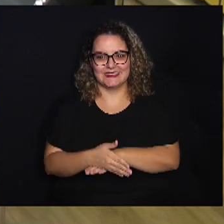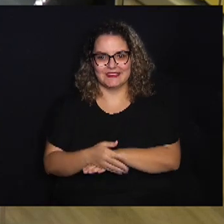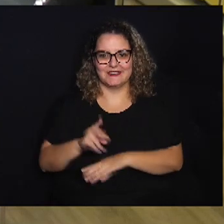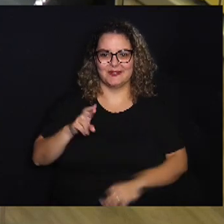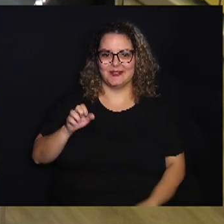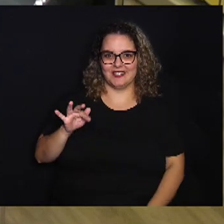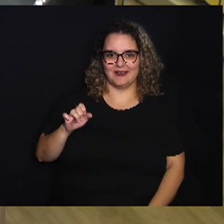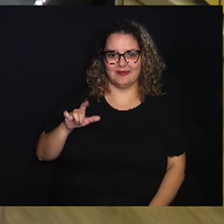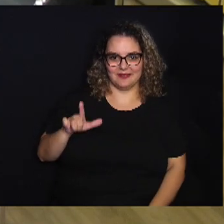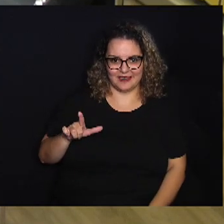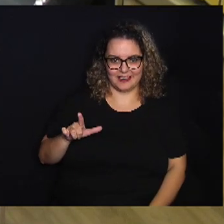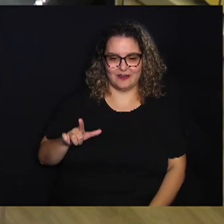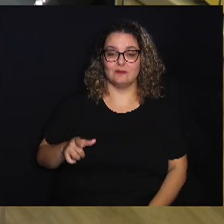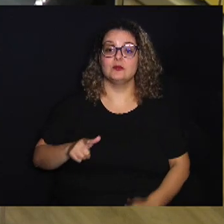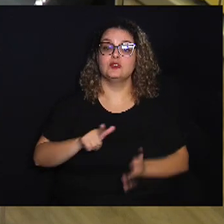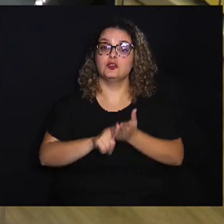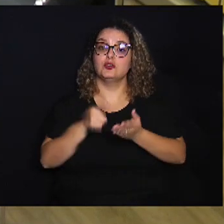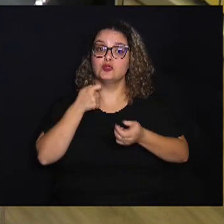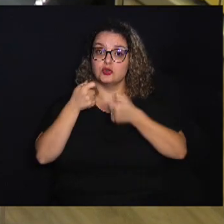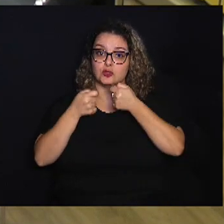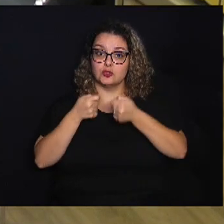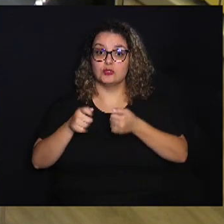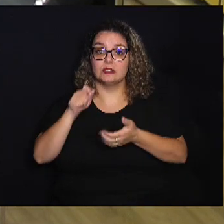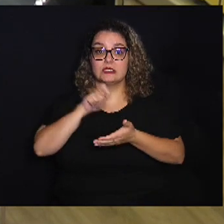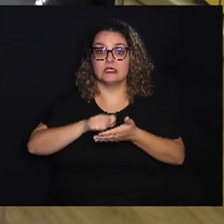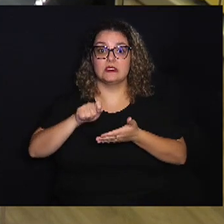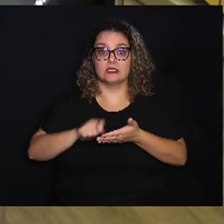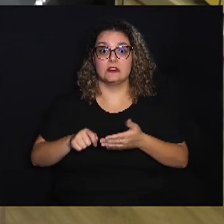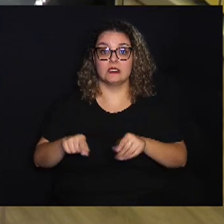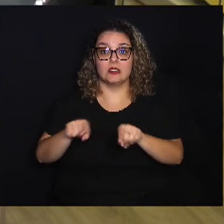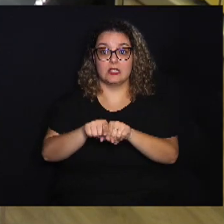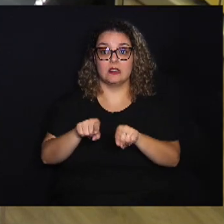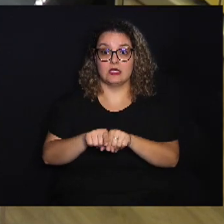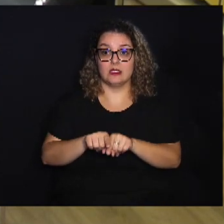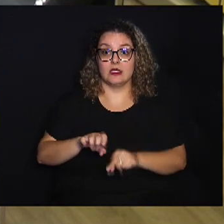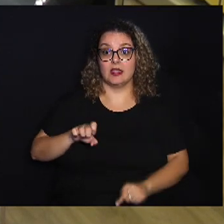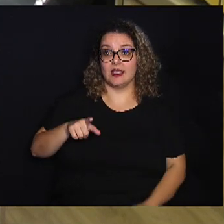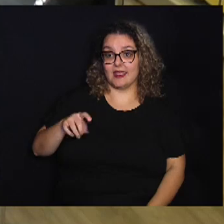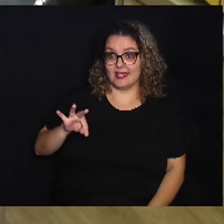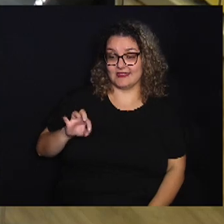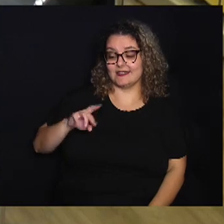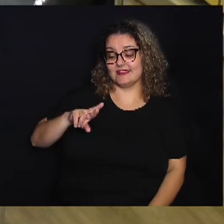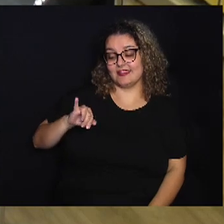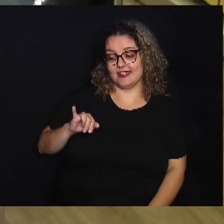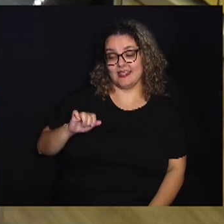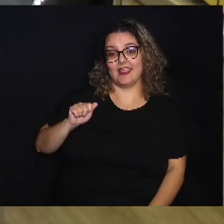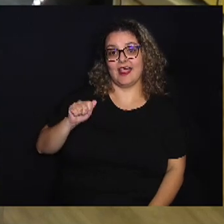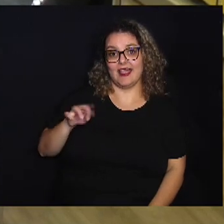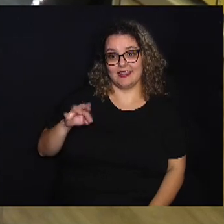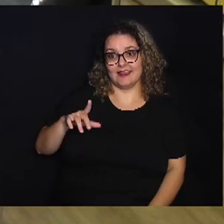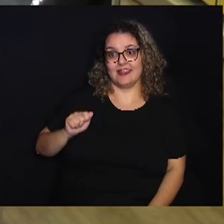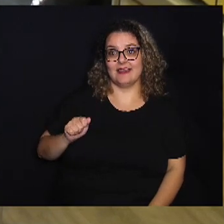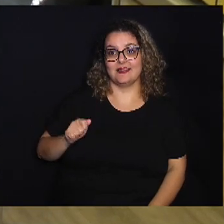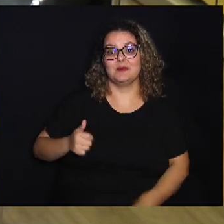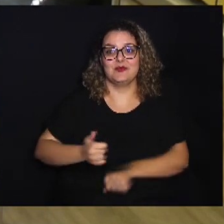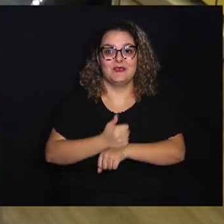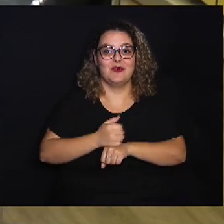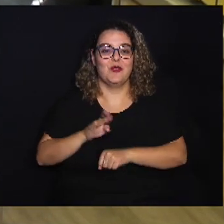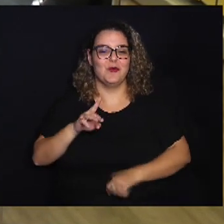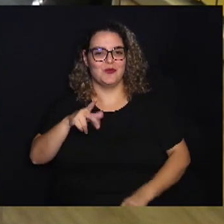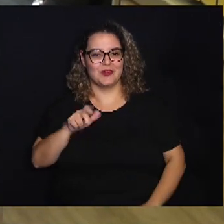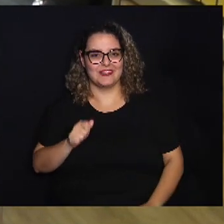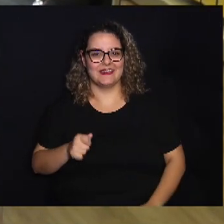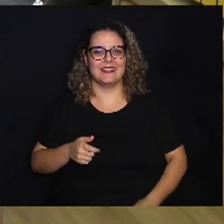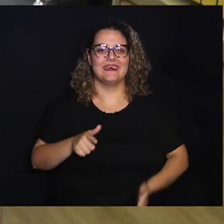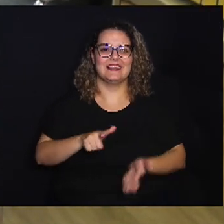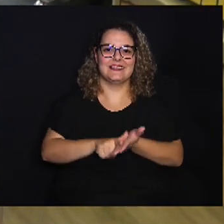Di Marco, jornalista e escritor, e também da ex-triatleta profissional Bruna Mann, e do nosso apresentador do